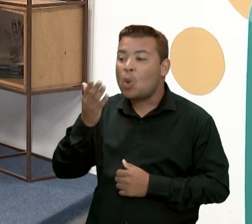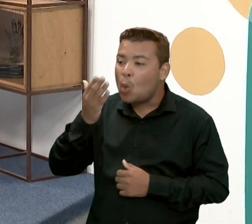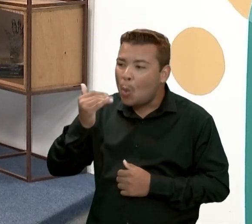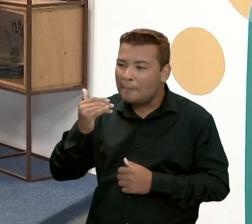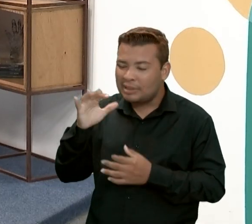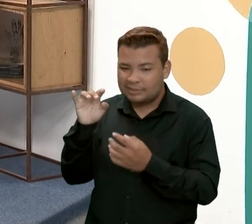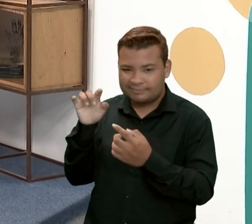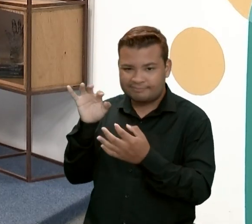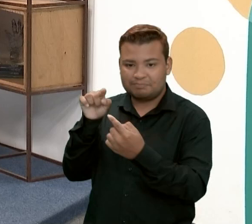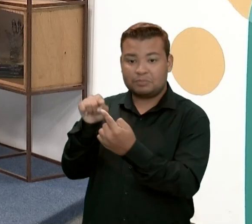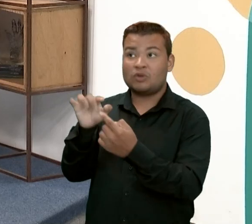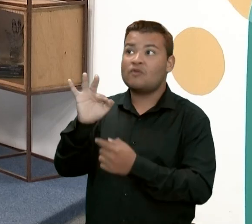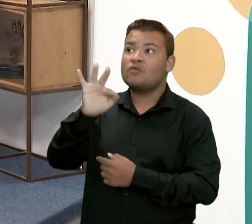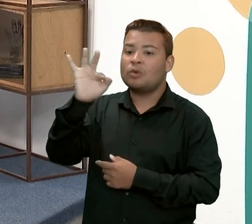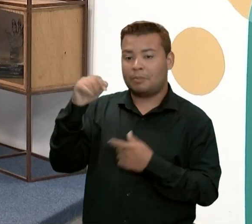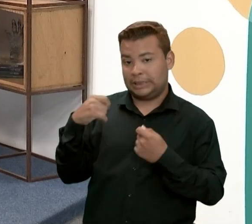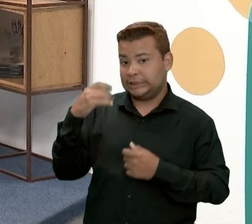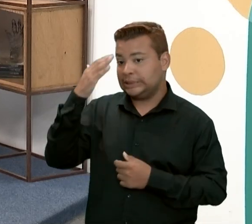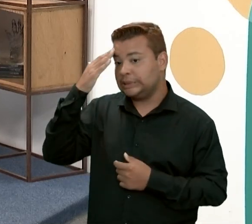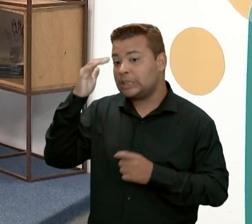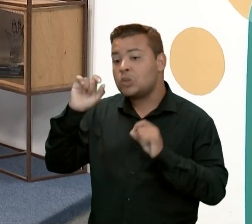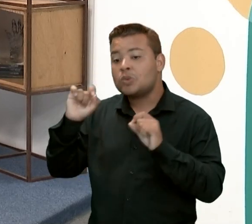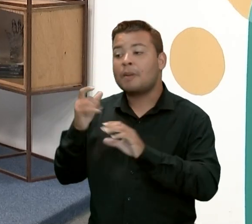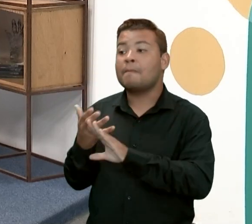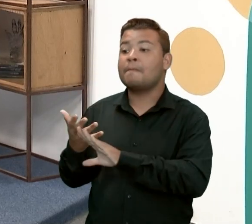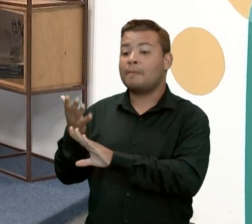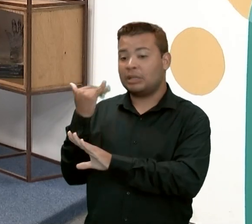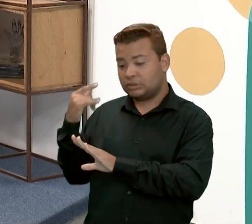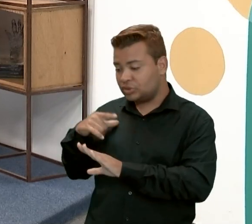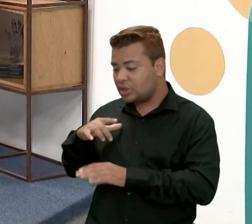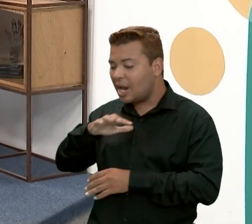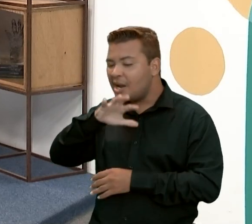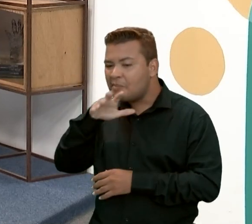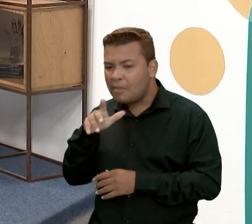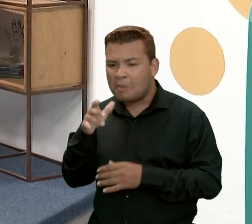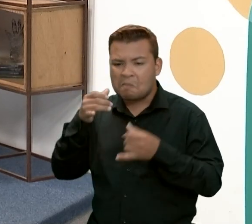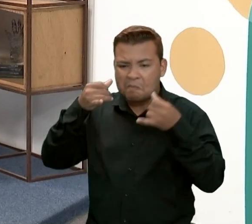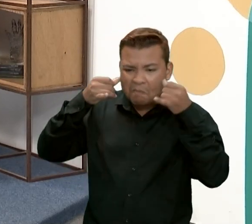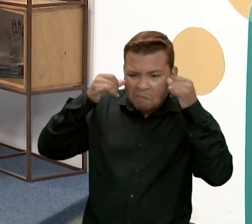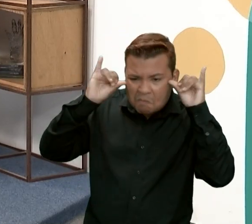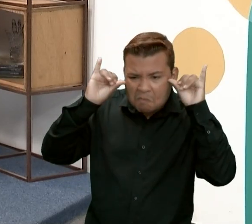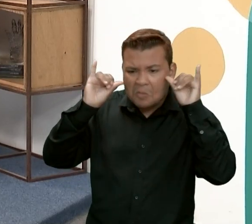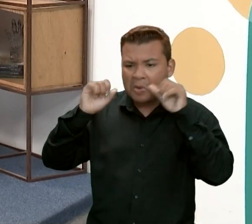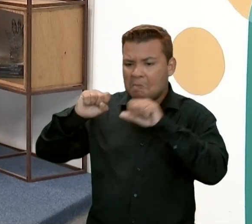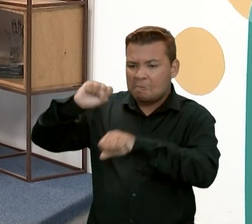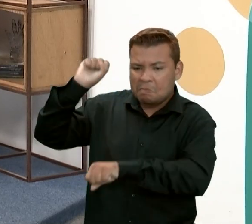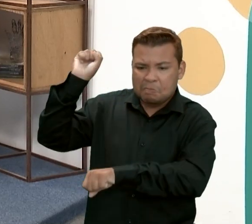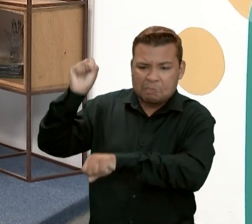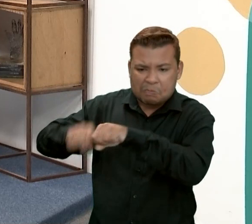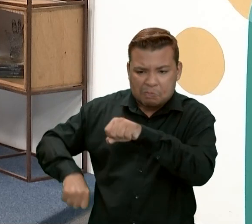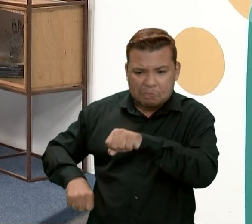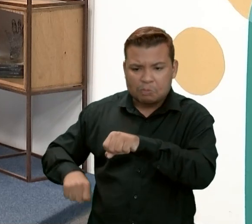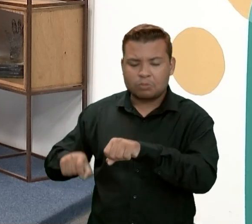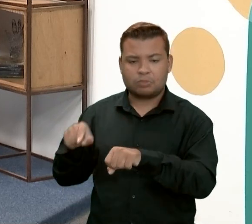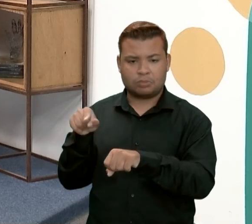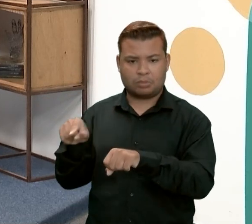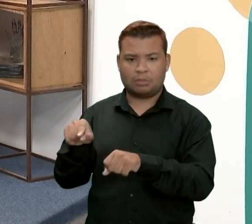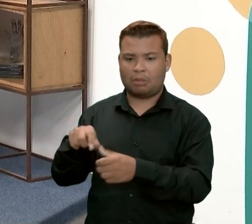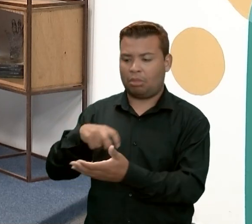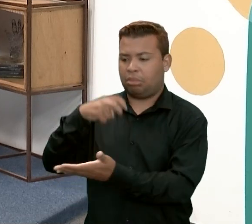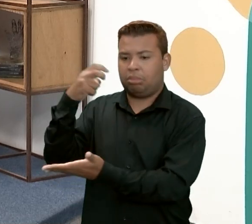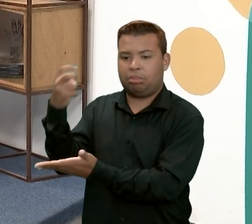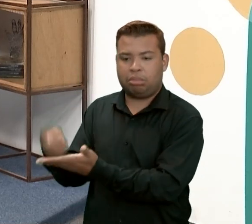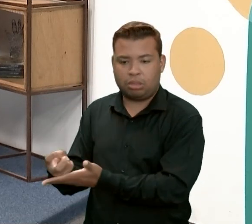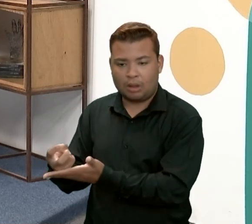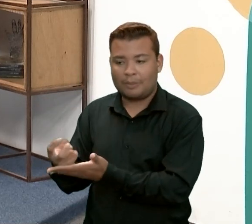compreender. Antigamente, se matava um animal, um boi ali para poder armazenar essa carne, era muito